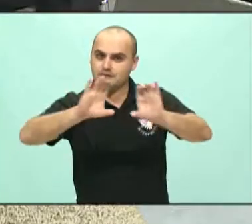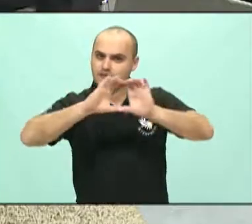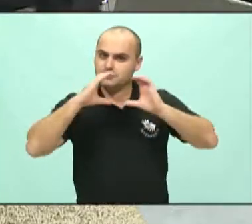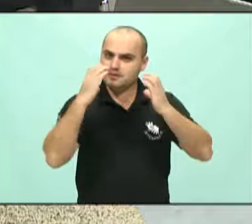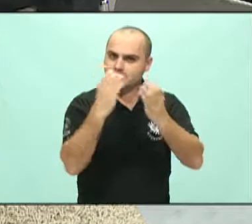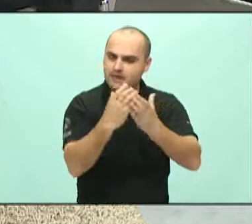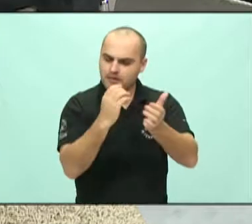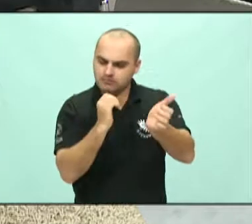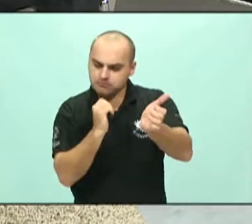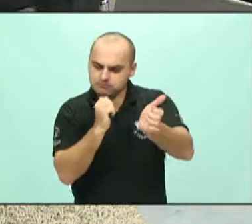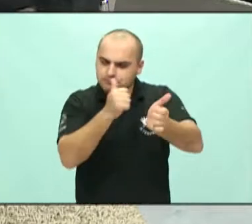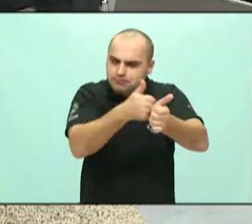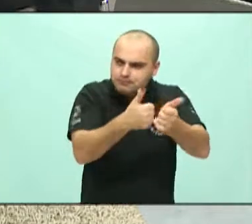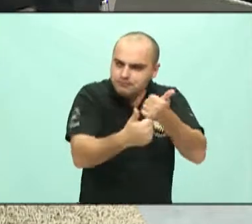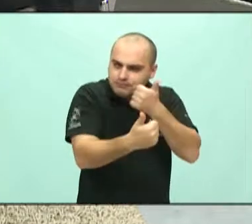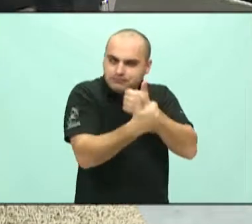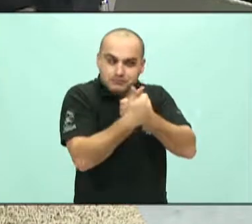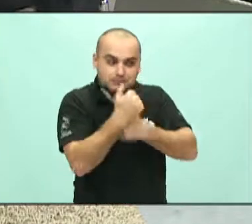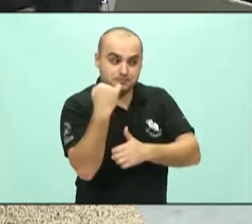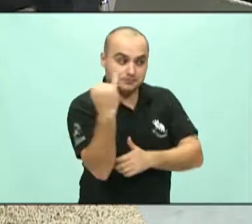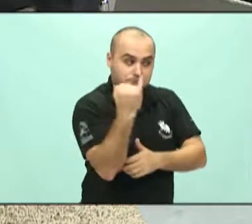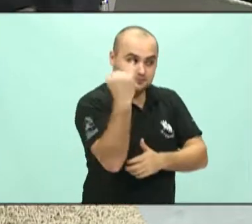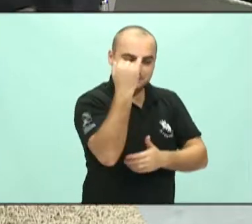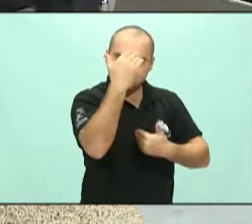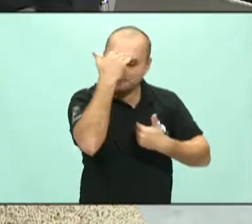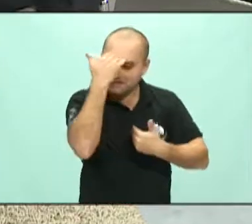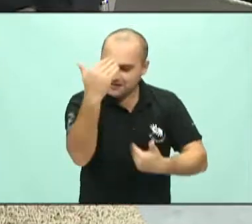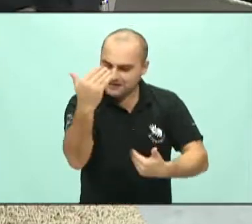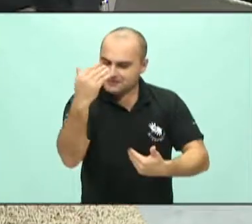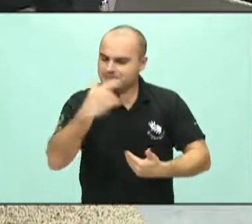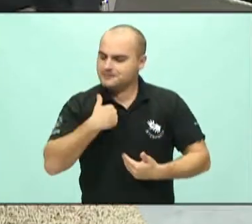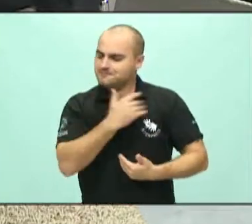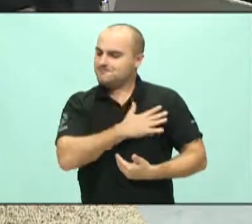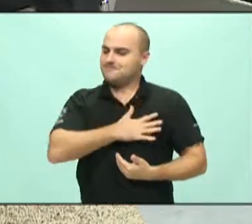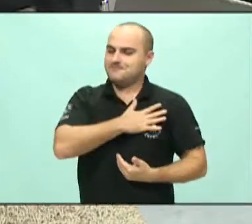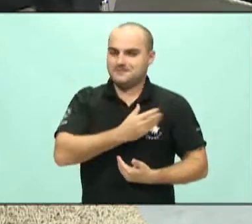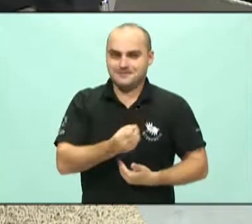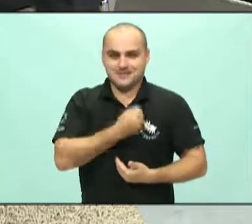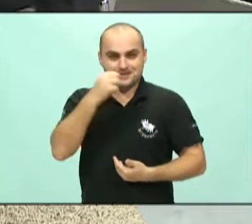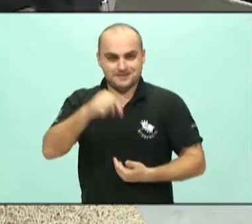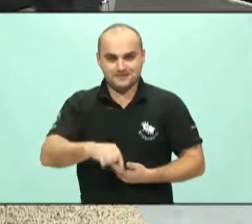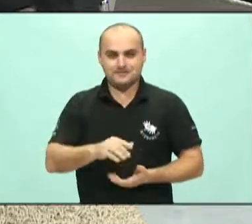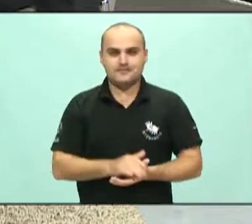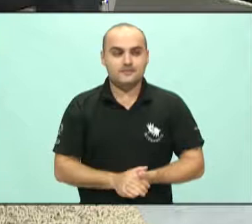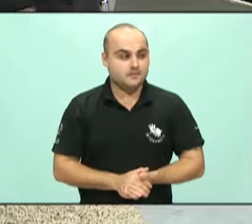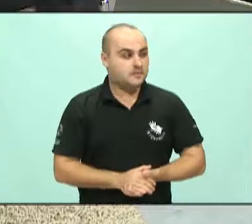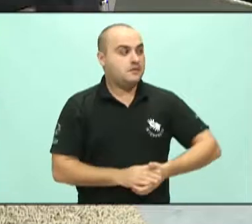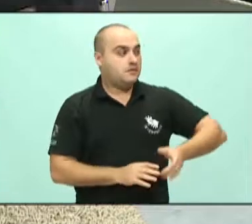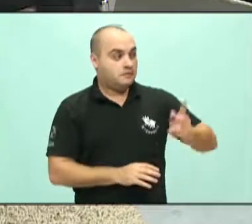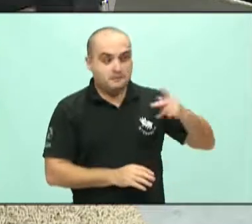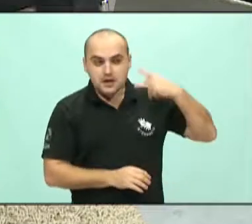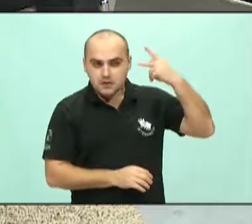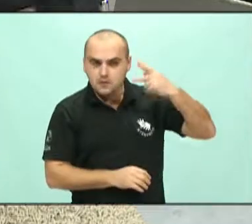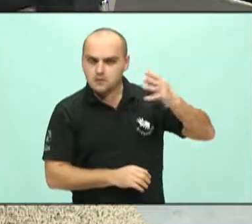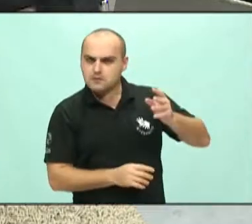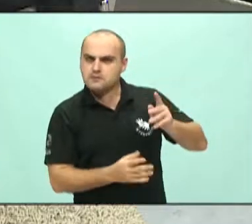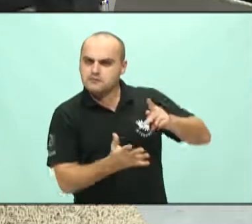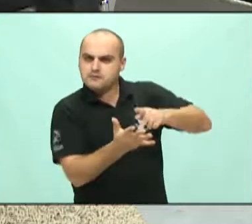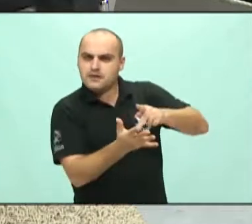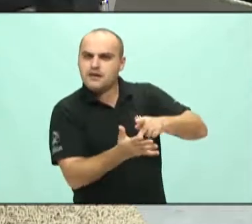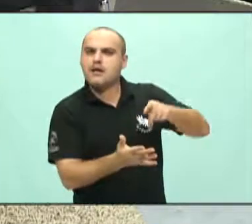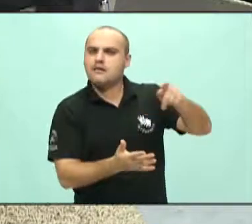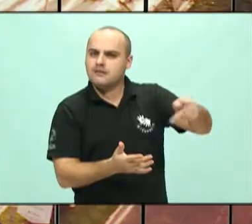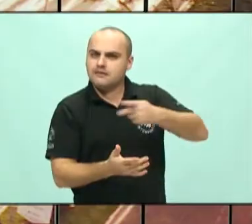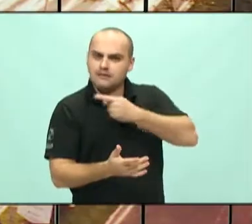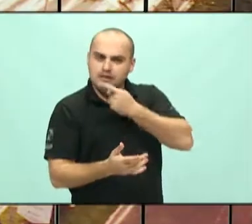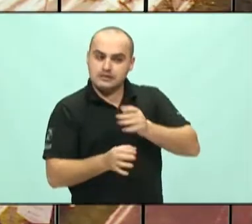importante. Obrigado pelo convite, um prazer e uma honra estar aqui com você novamente. Vereador, na verdade, o senhor falou bem, são assuntos,